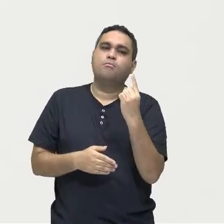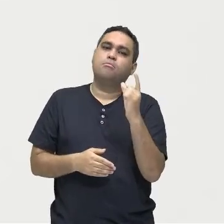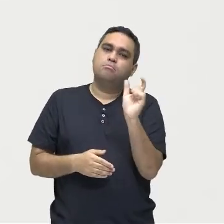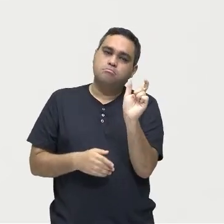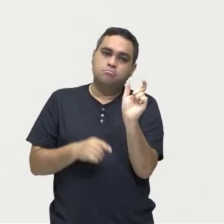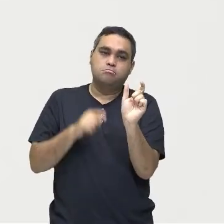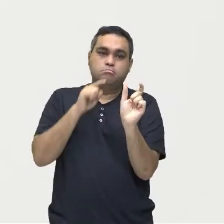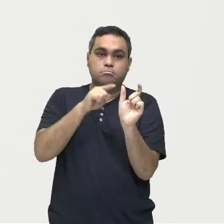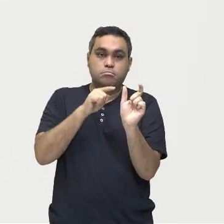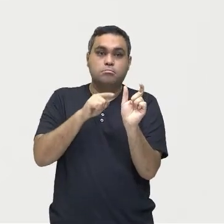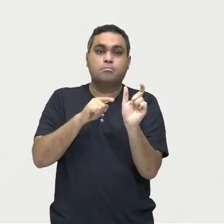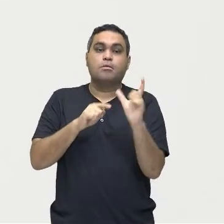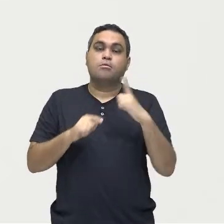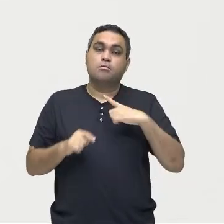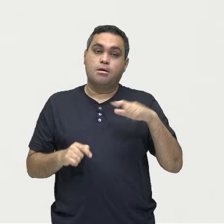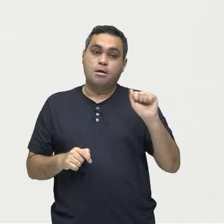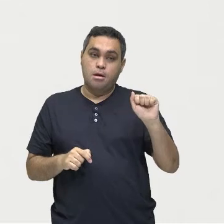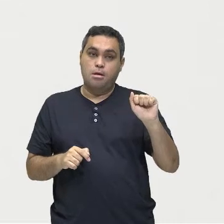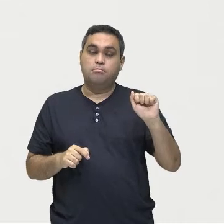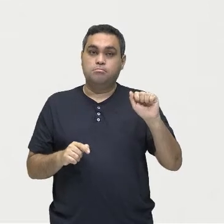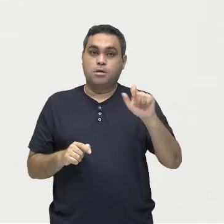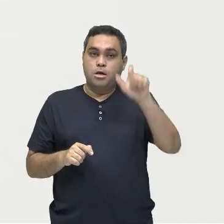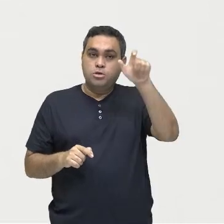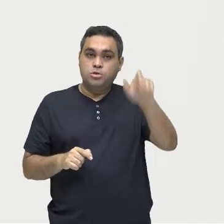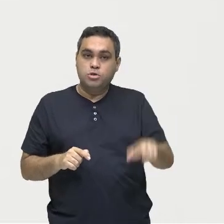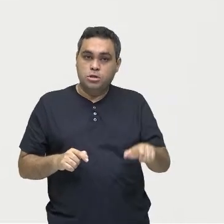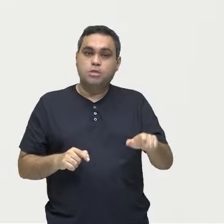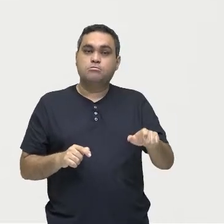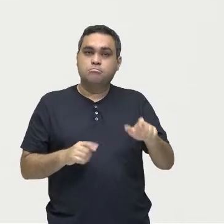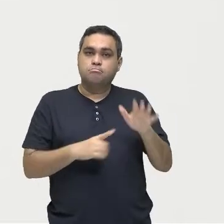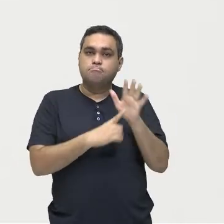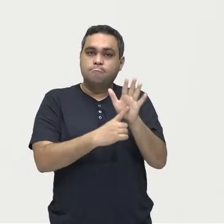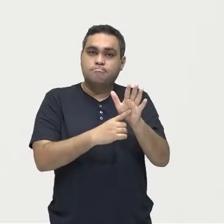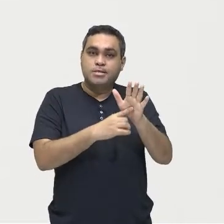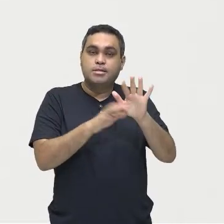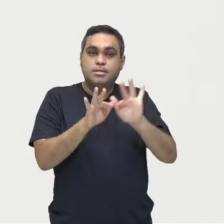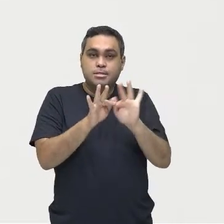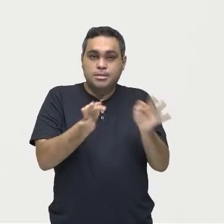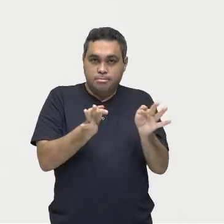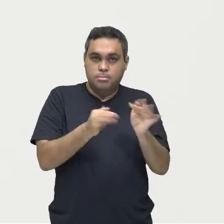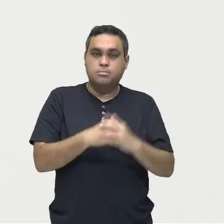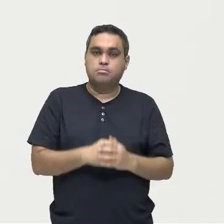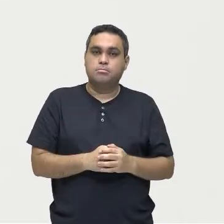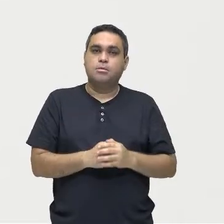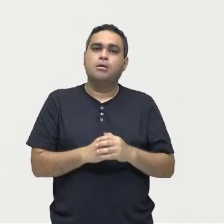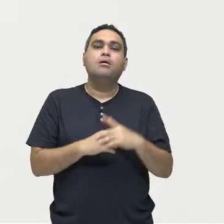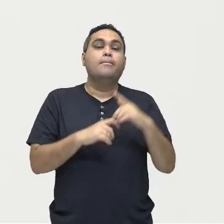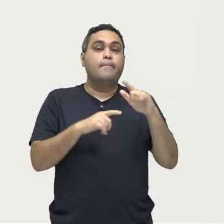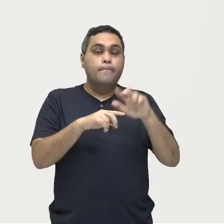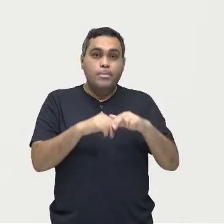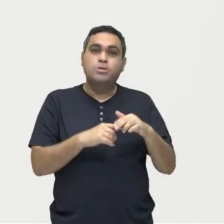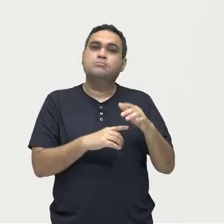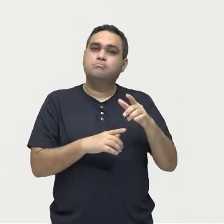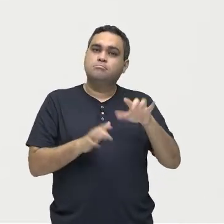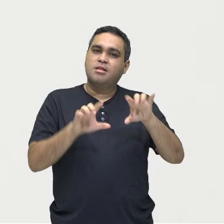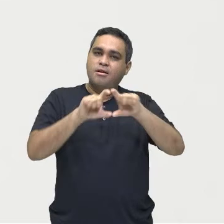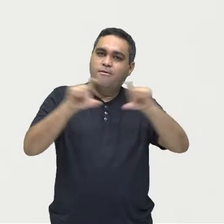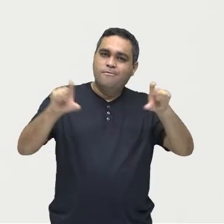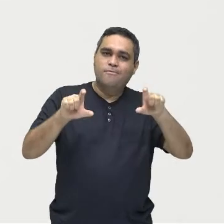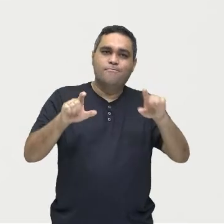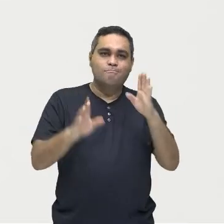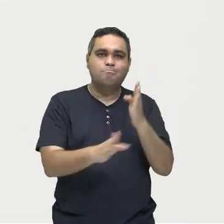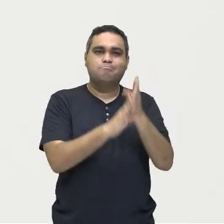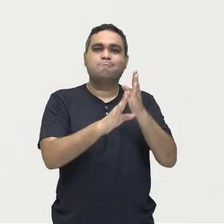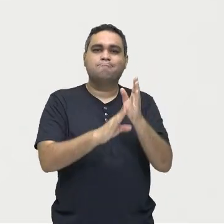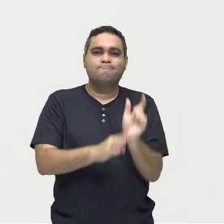letra A, né? Sujeito determinado simples. Ele é determinado porque ele está explícito na oração, ele está